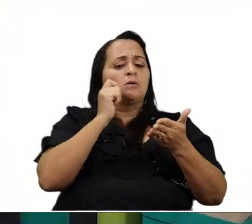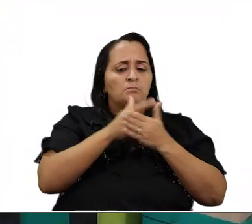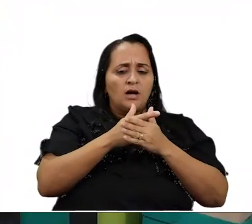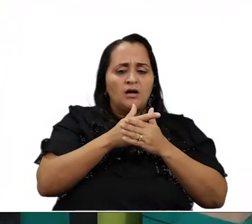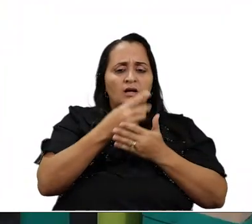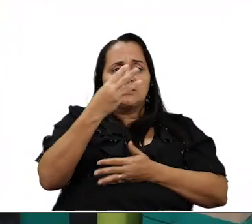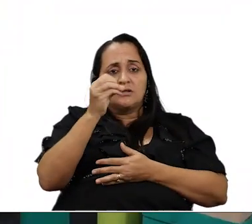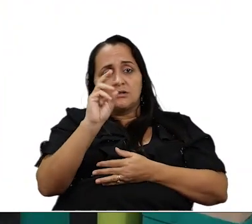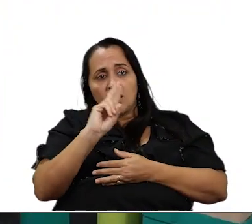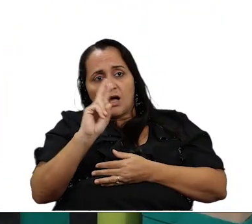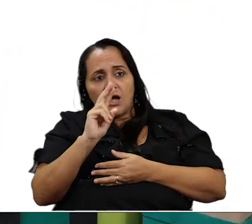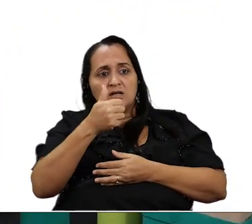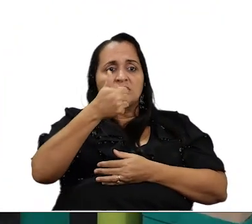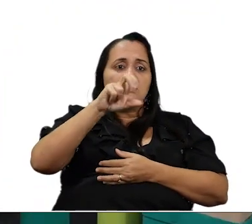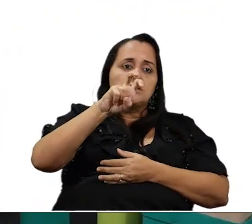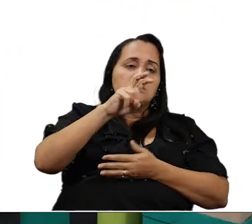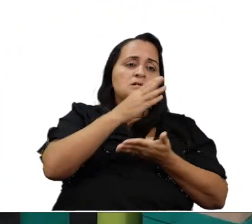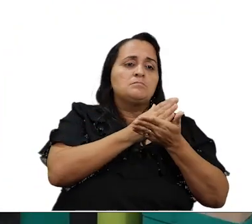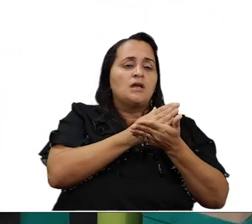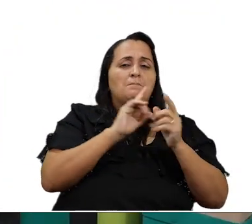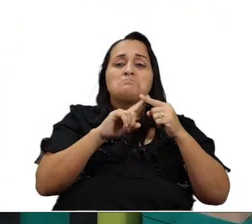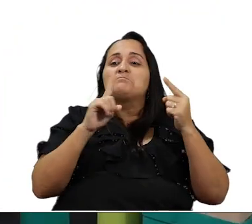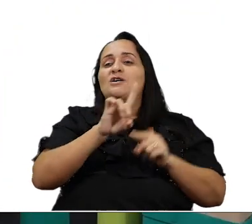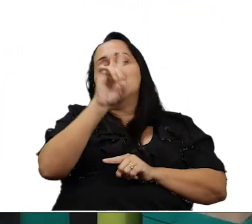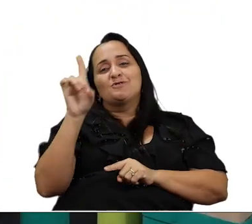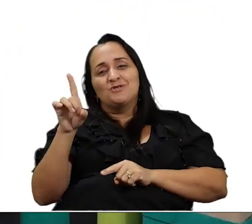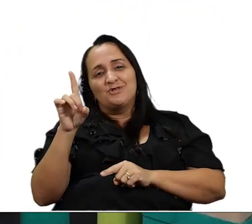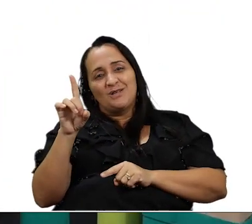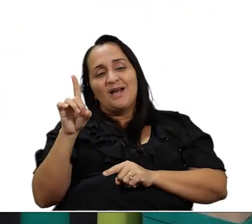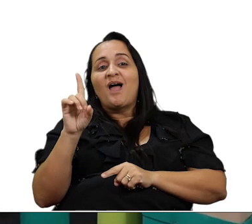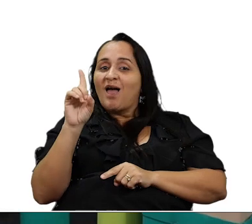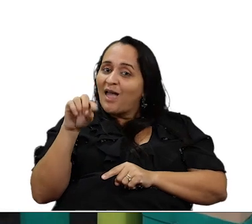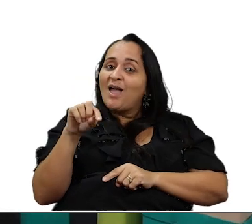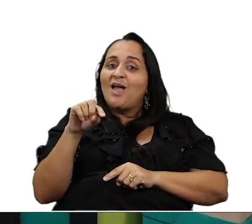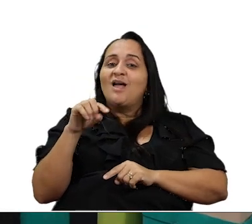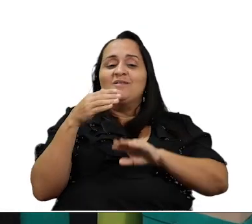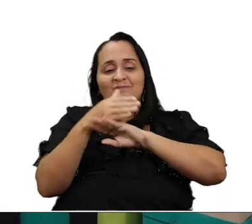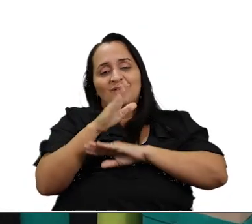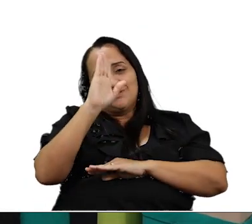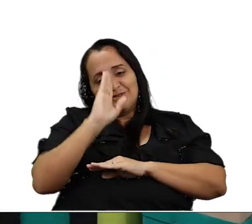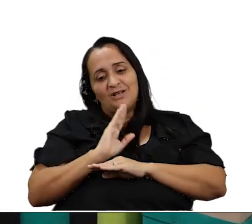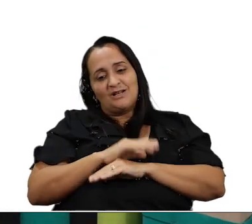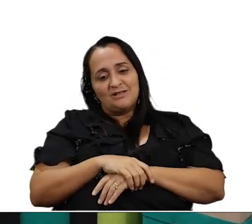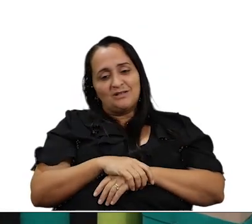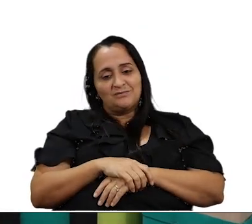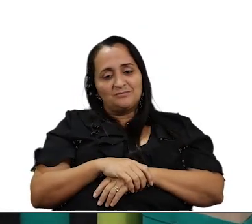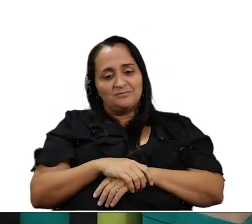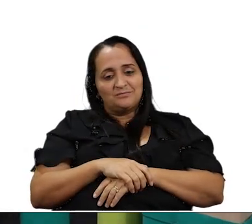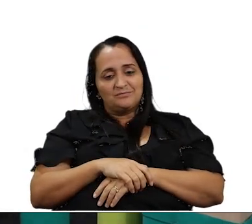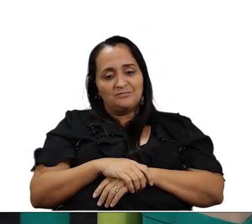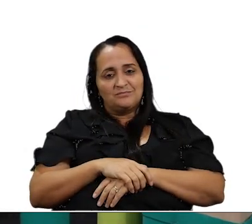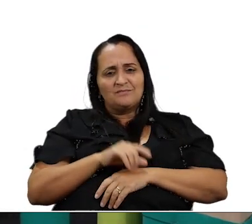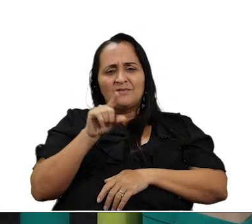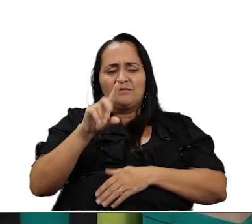É um texto enorme, não é? Concorda comigo? Você lê todo ele agora, não fica